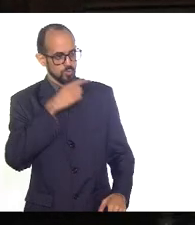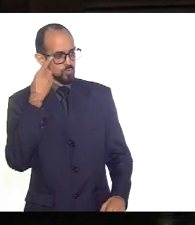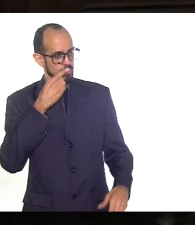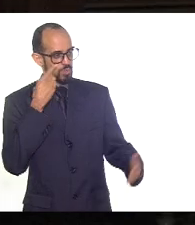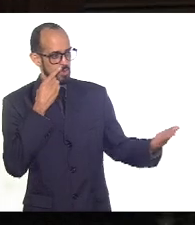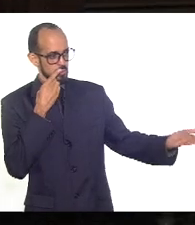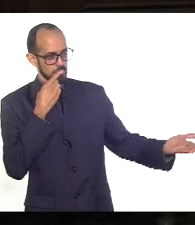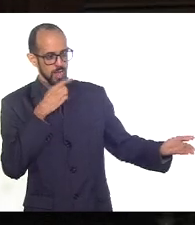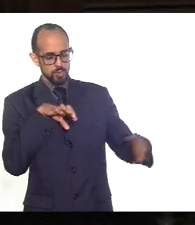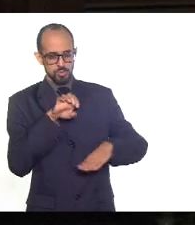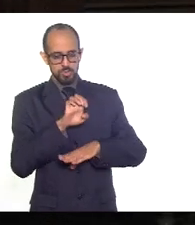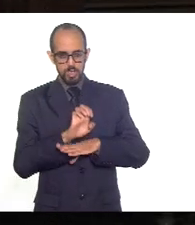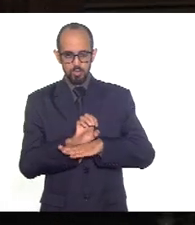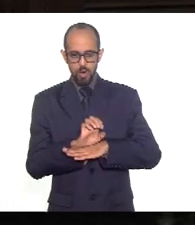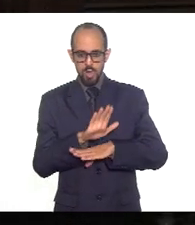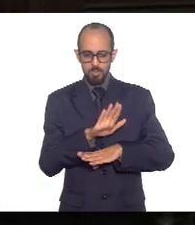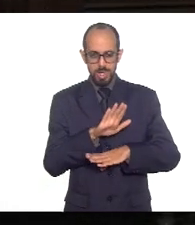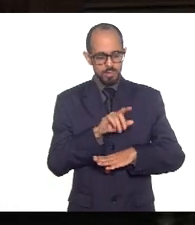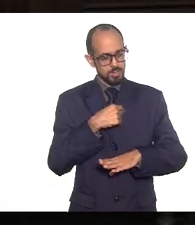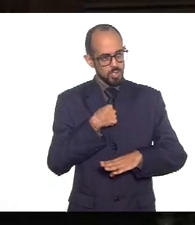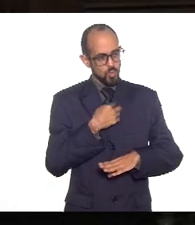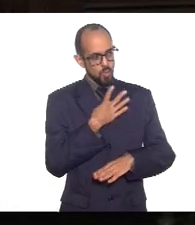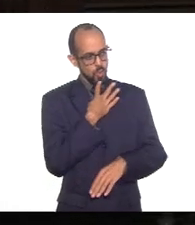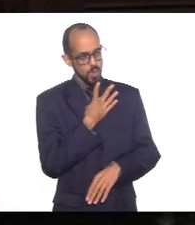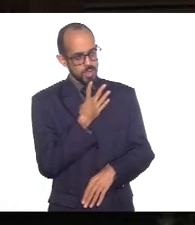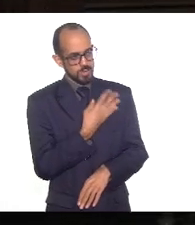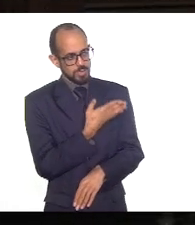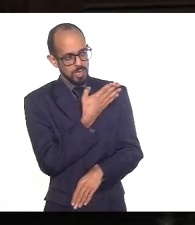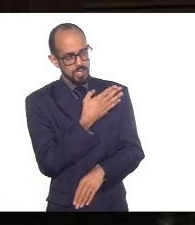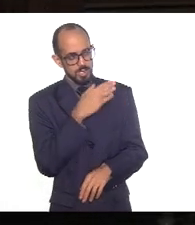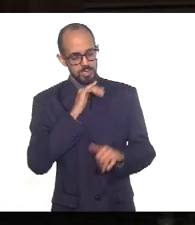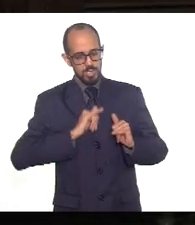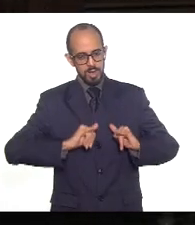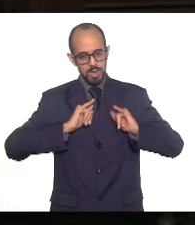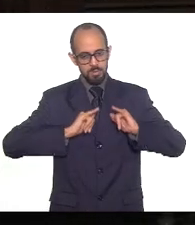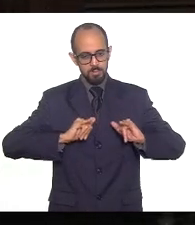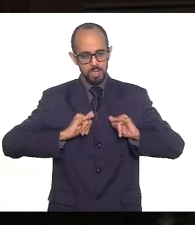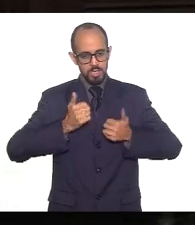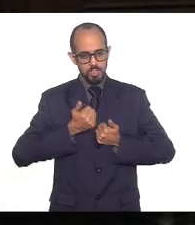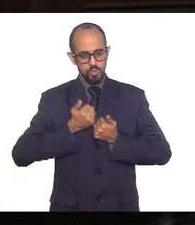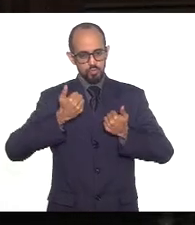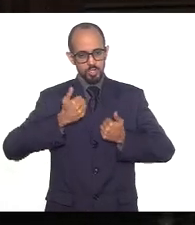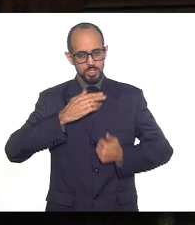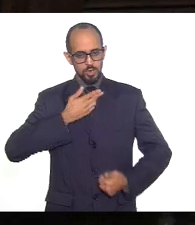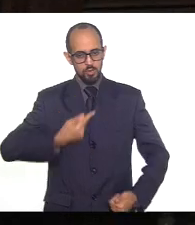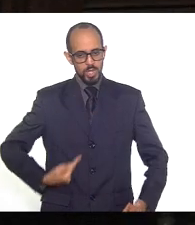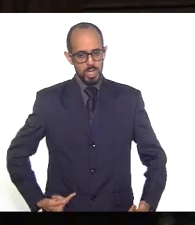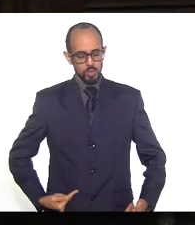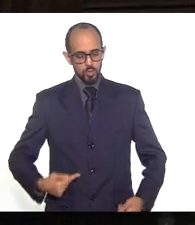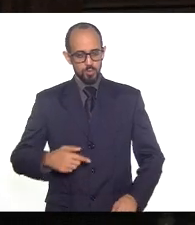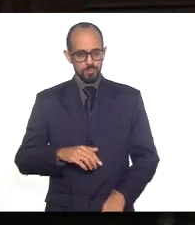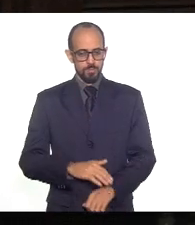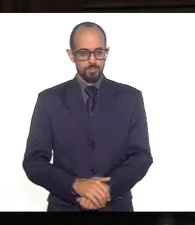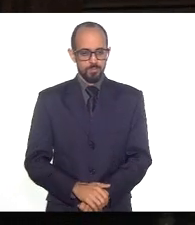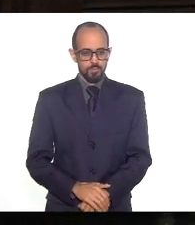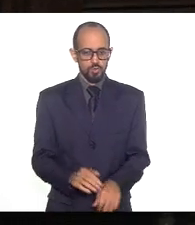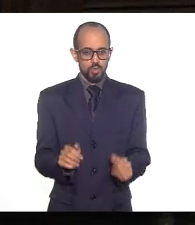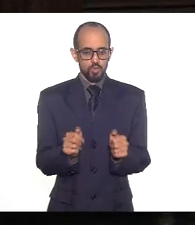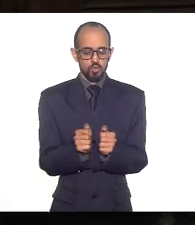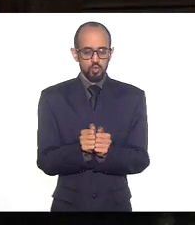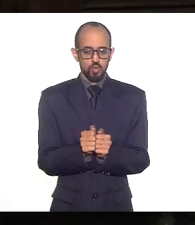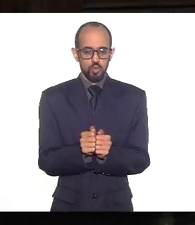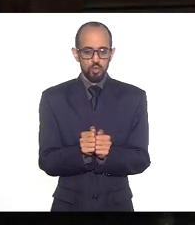o Estadual mas eu conheci na campanha de vice-governador ao